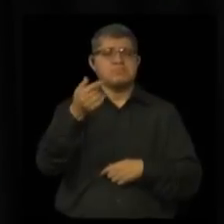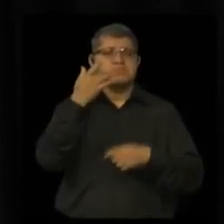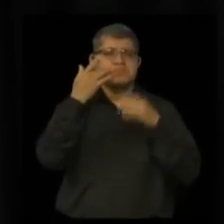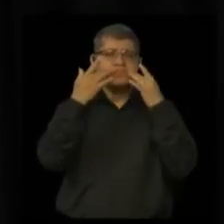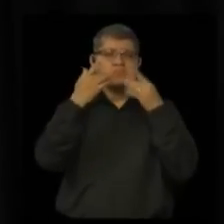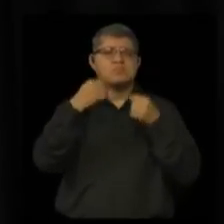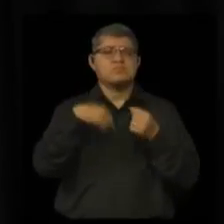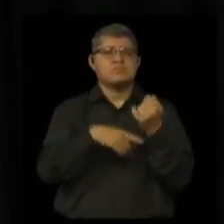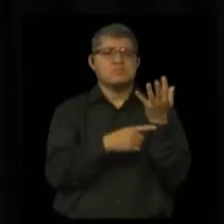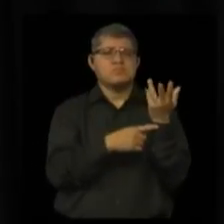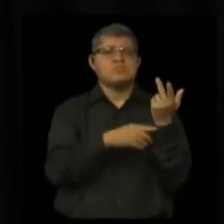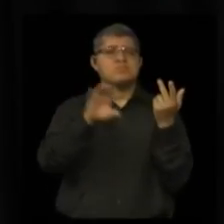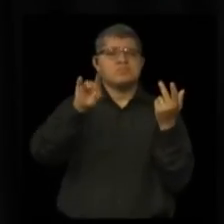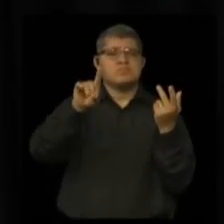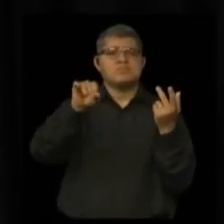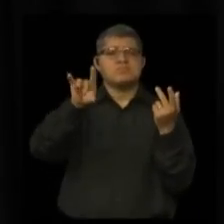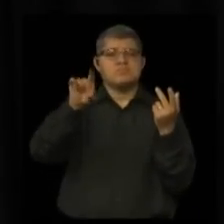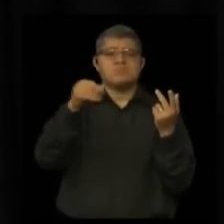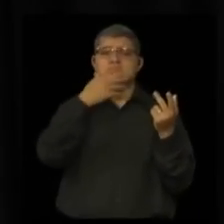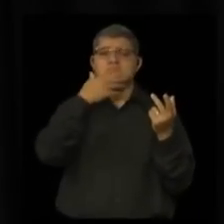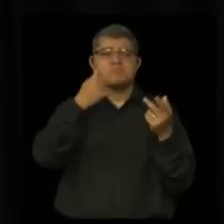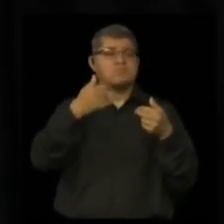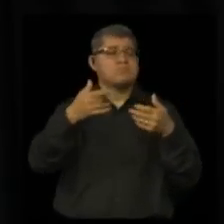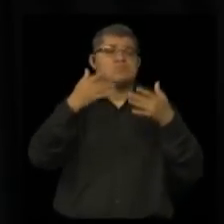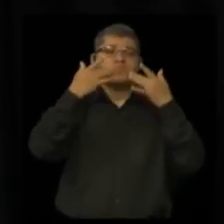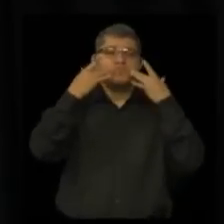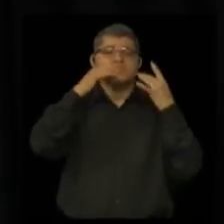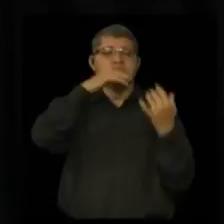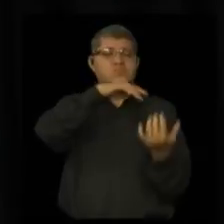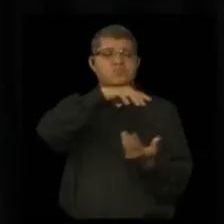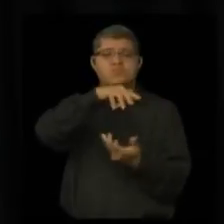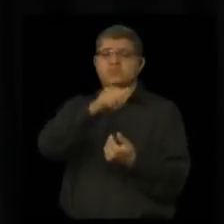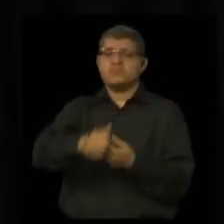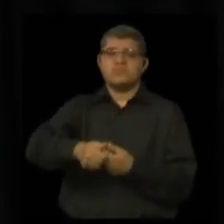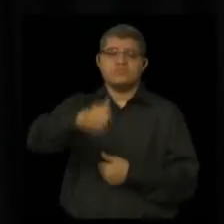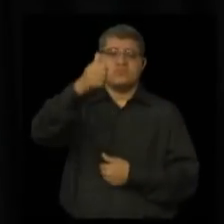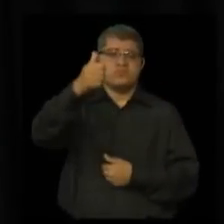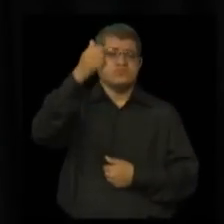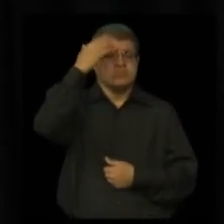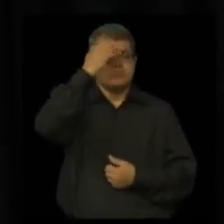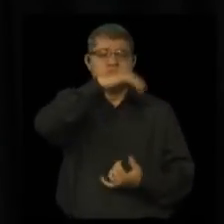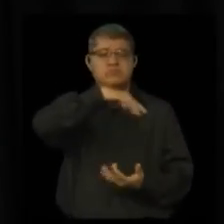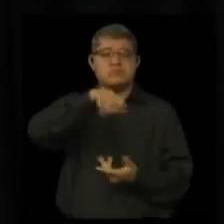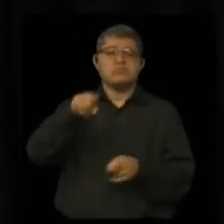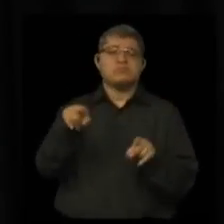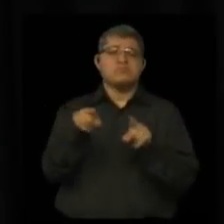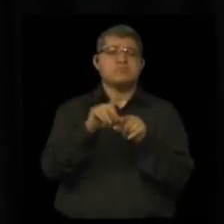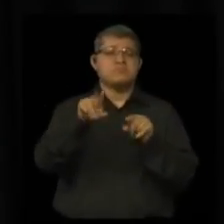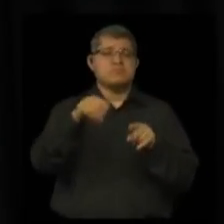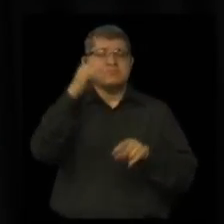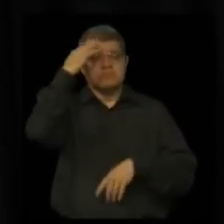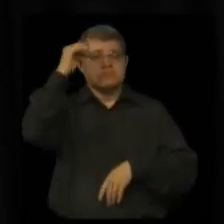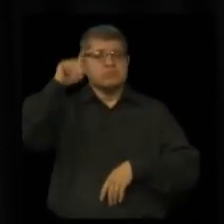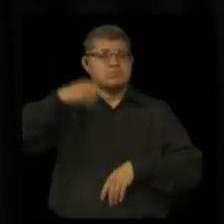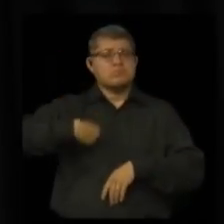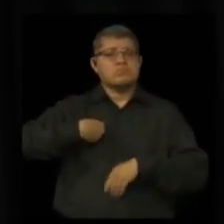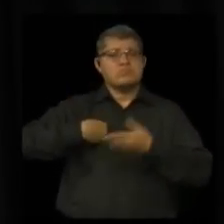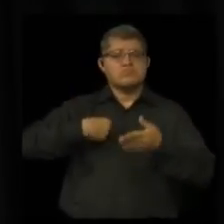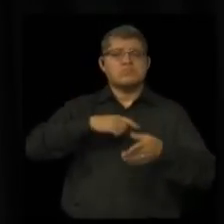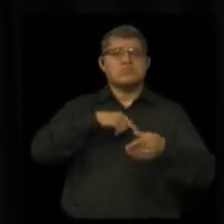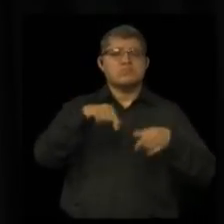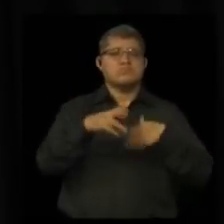Teatro da Cidade de Saber é um dos melhores teatros do mundo. É mesmo. Então, e os artistas têm isso aqui,